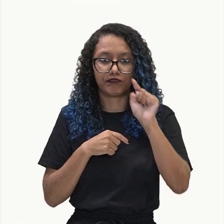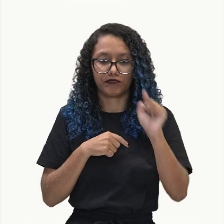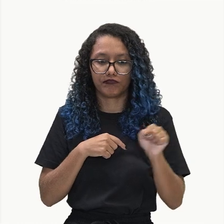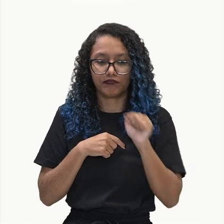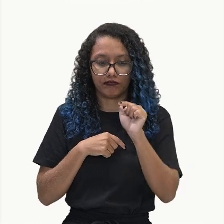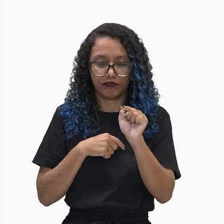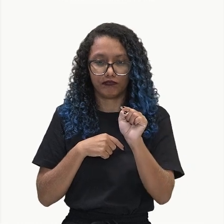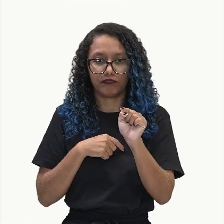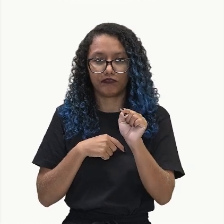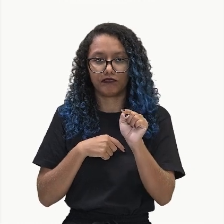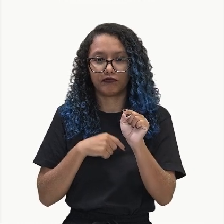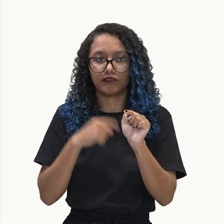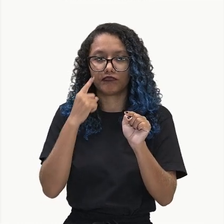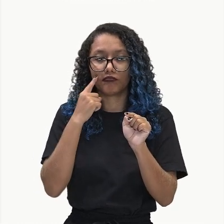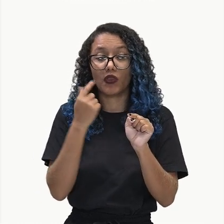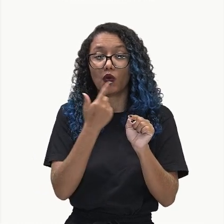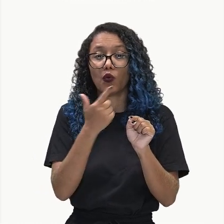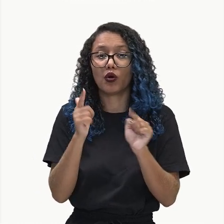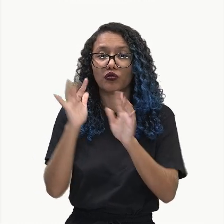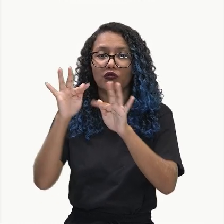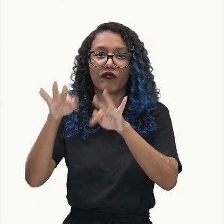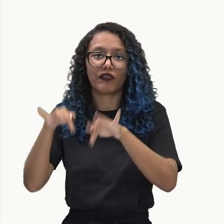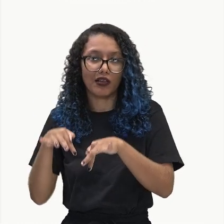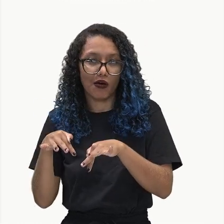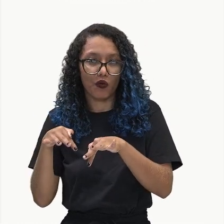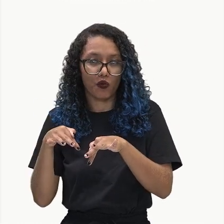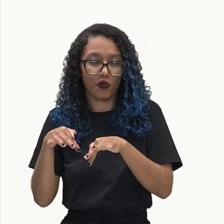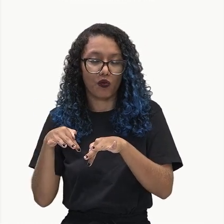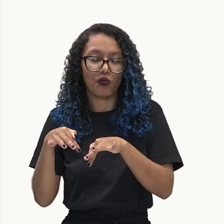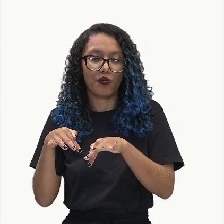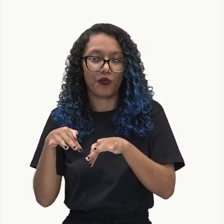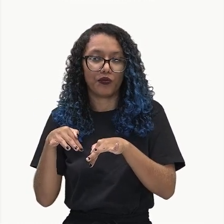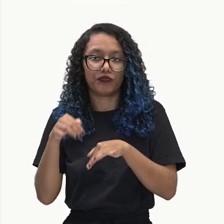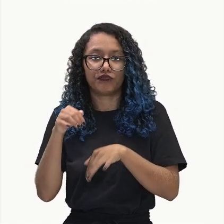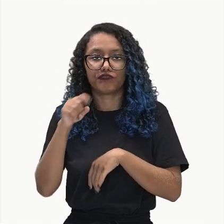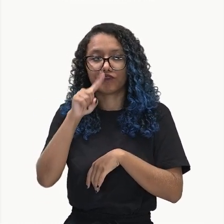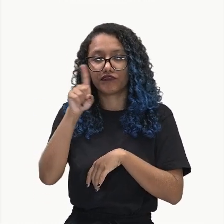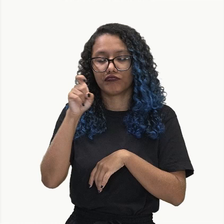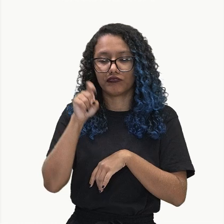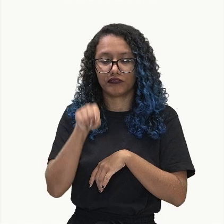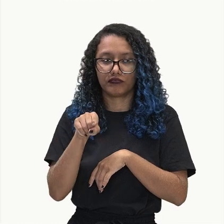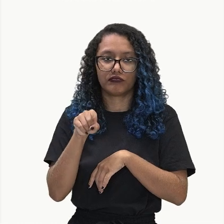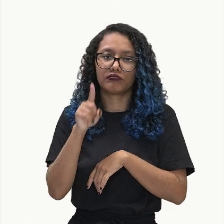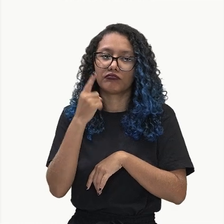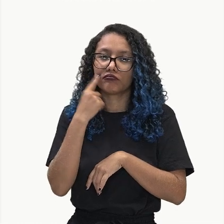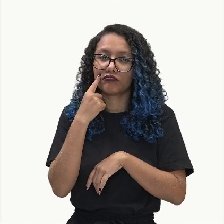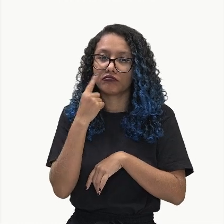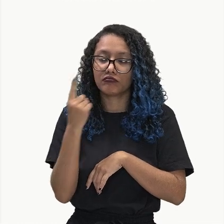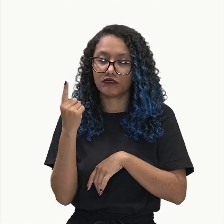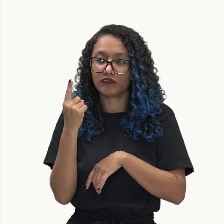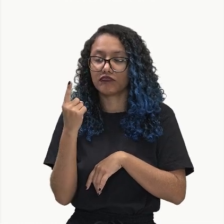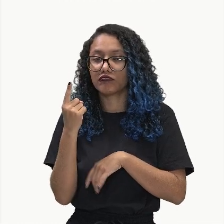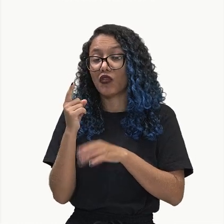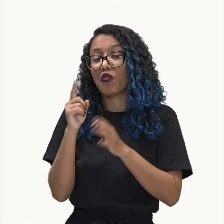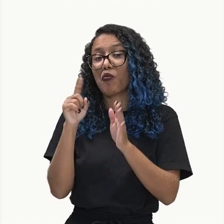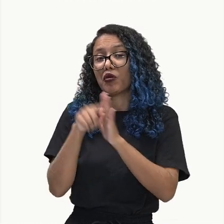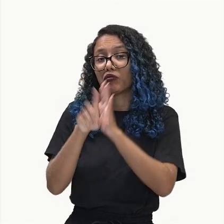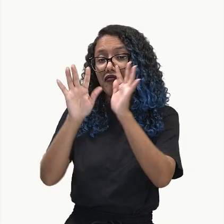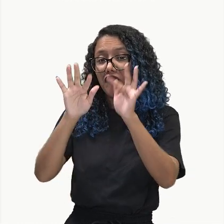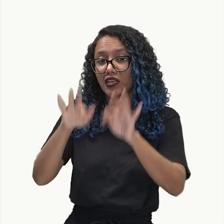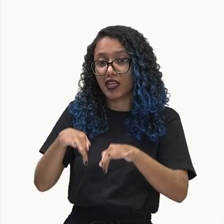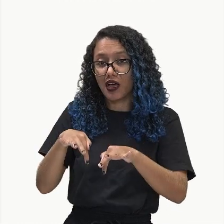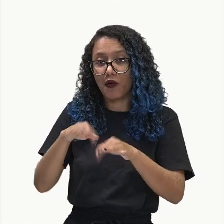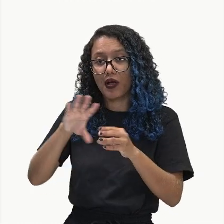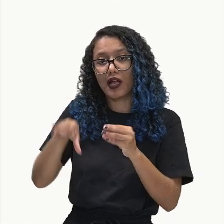aqui, e outro de cierre, ou seja, que termina a pergunta, este aqui que já é